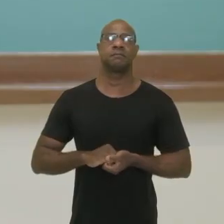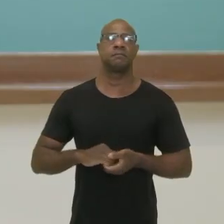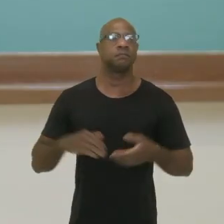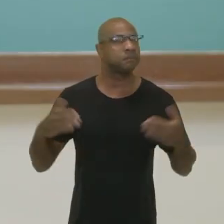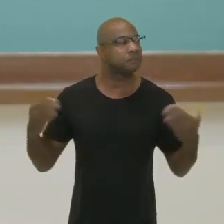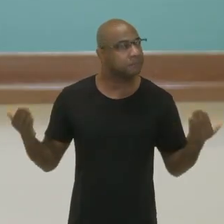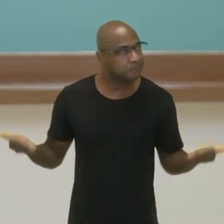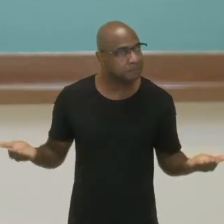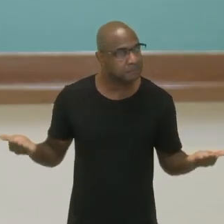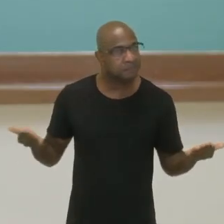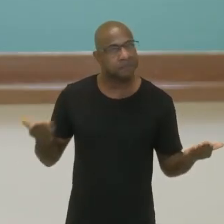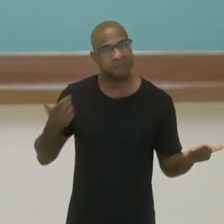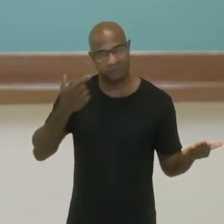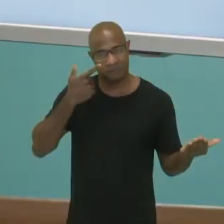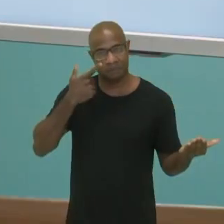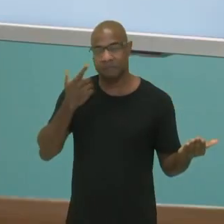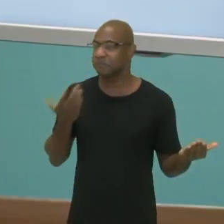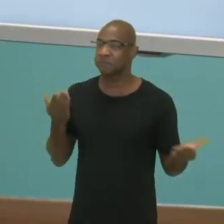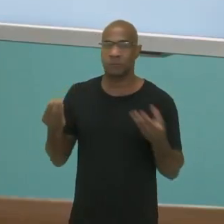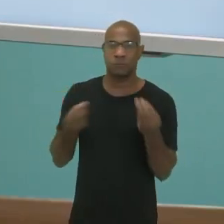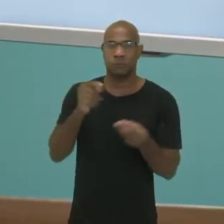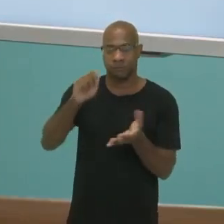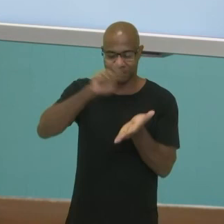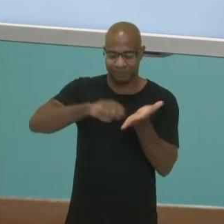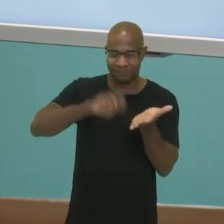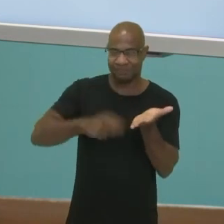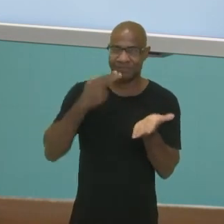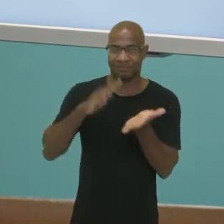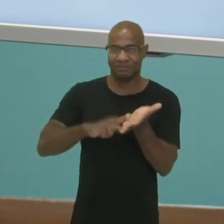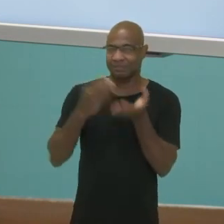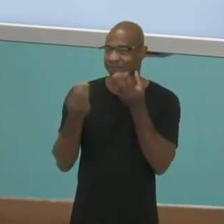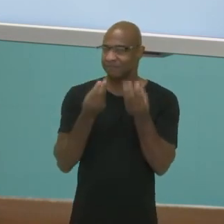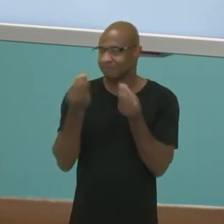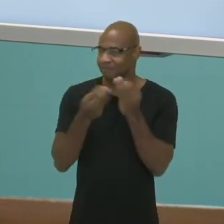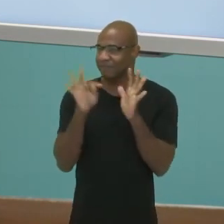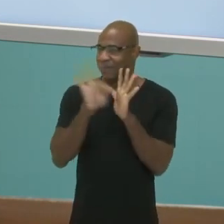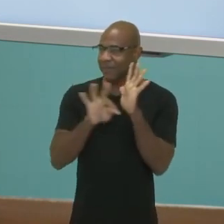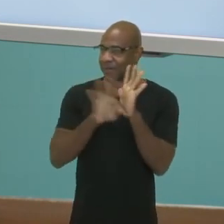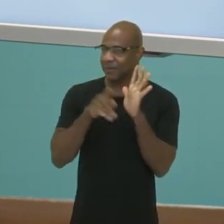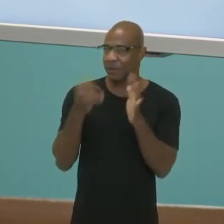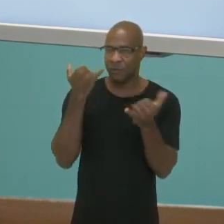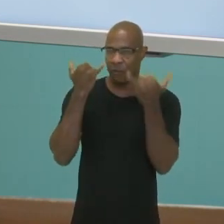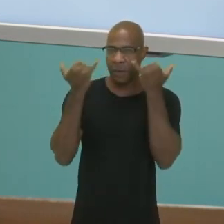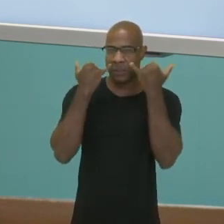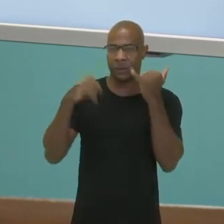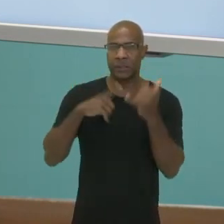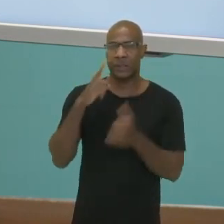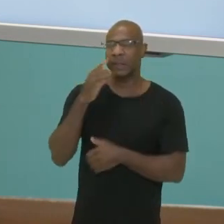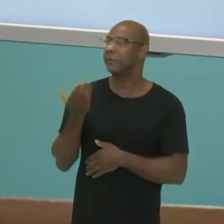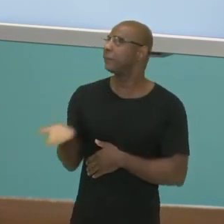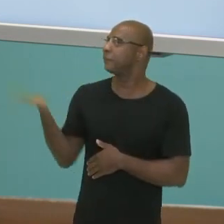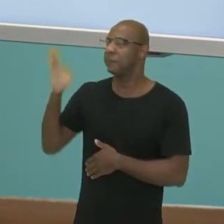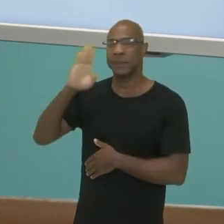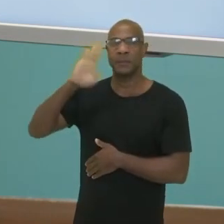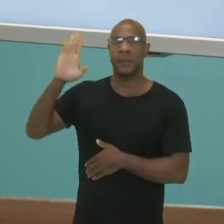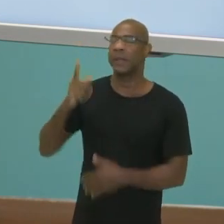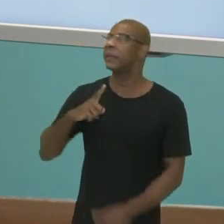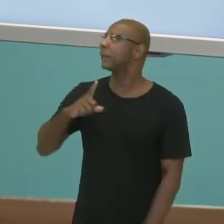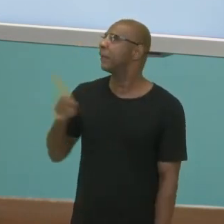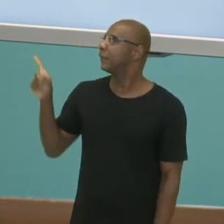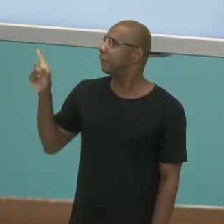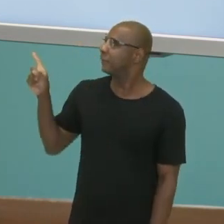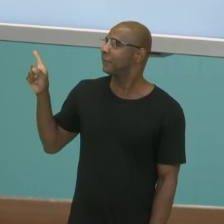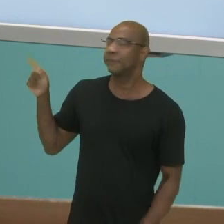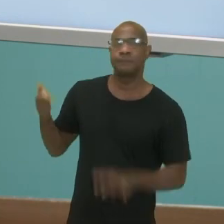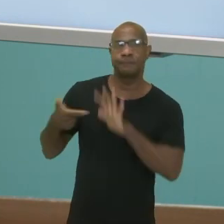Isto? Escreveram? Fizeram uma carta, um texto com essas informações principais aqui? O que eu